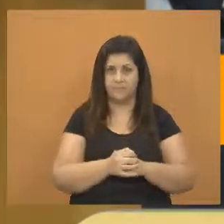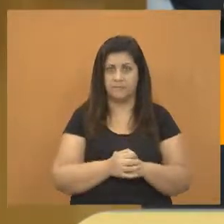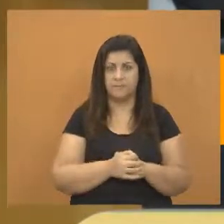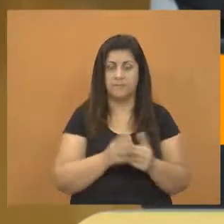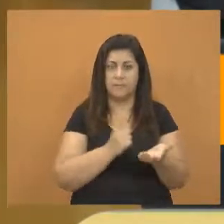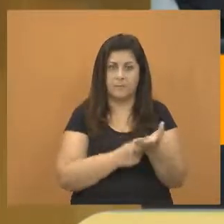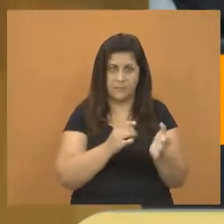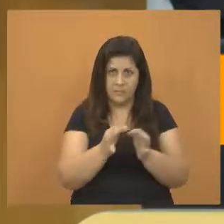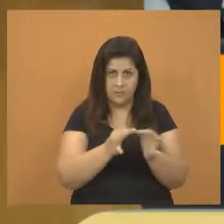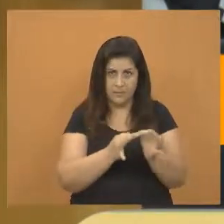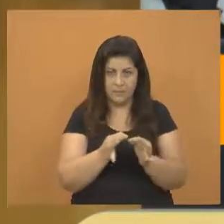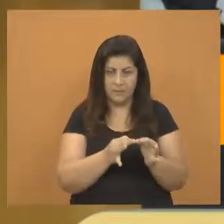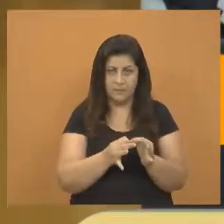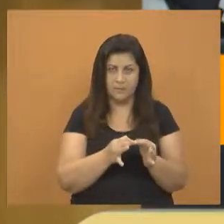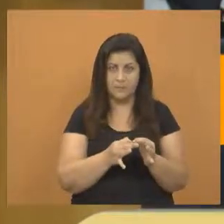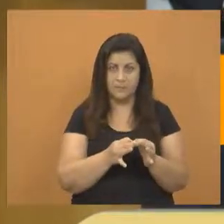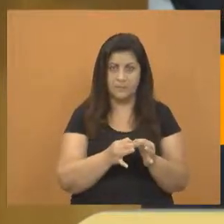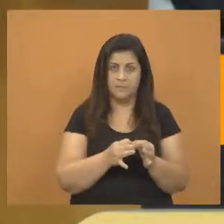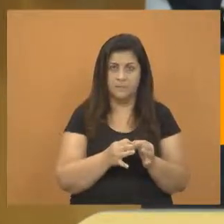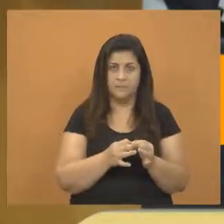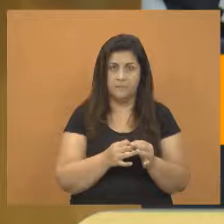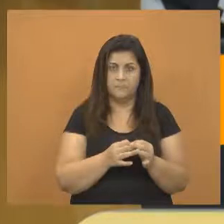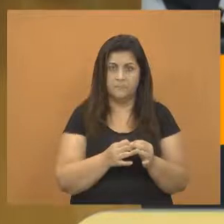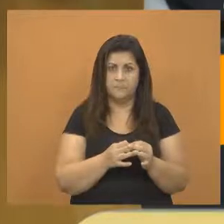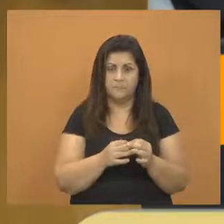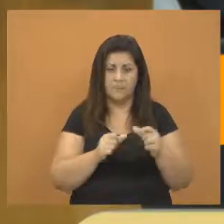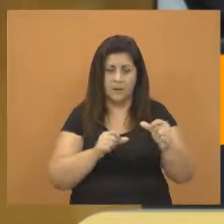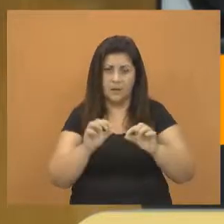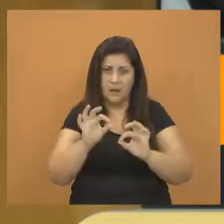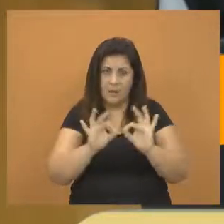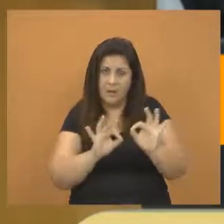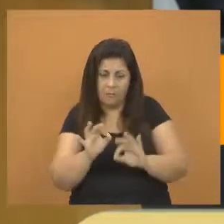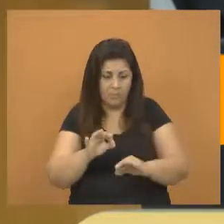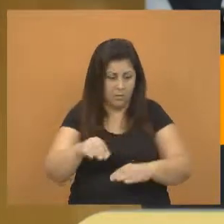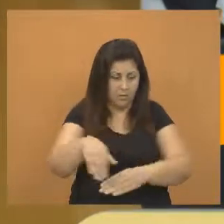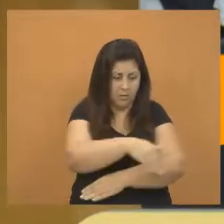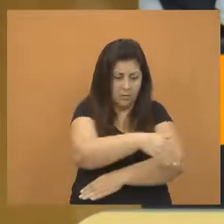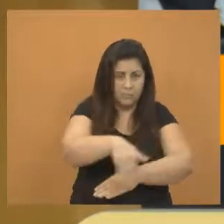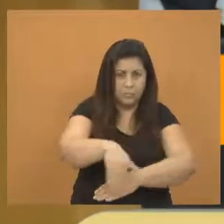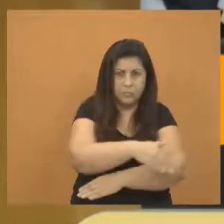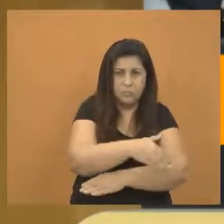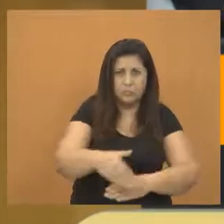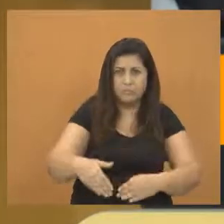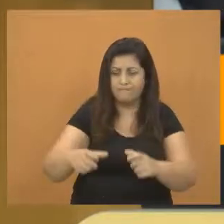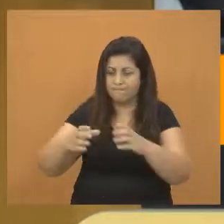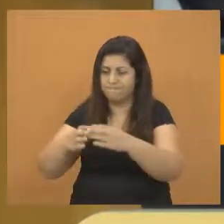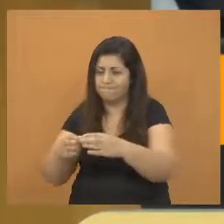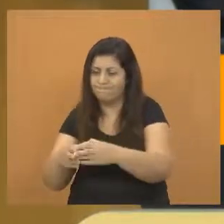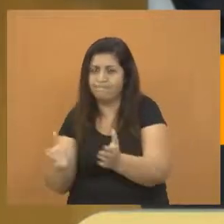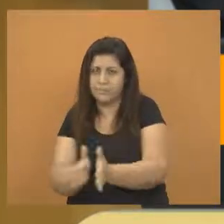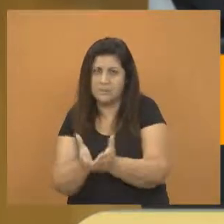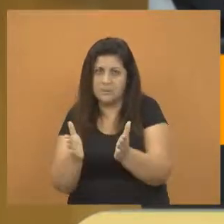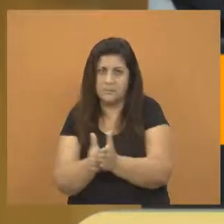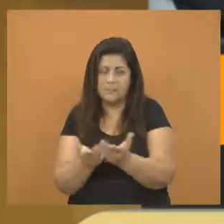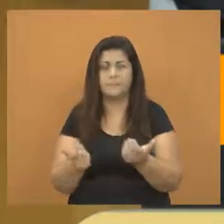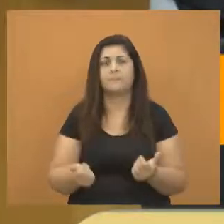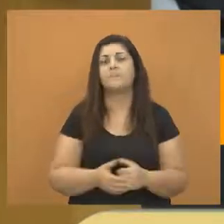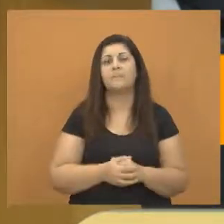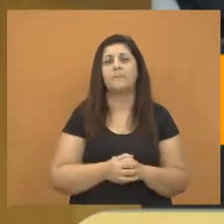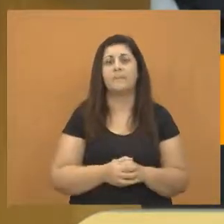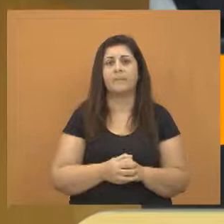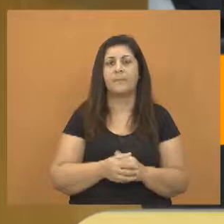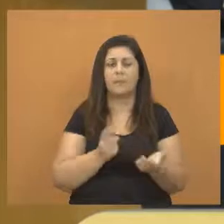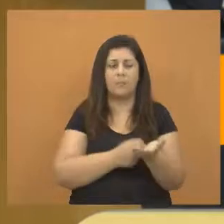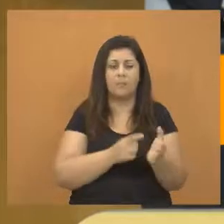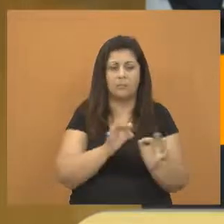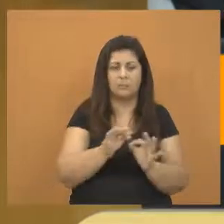Projetos estruturantes, recuperação viária e pavimentação de bairros carentes, projeto viário,